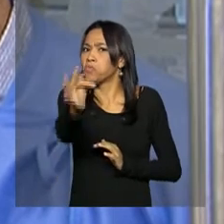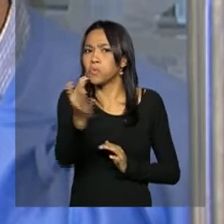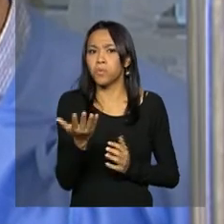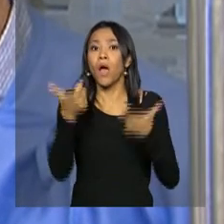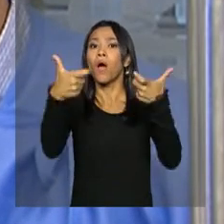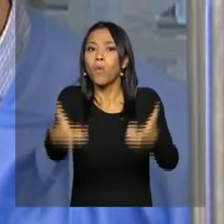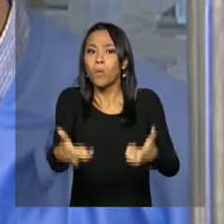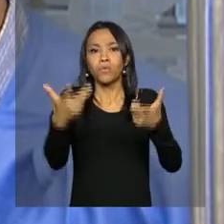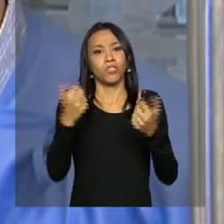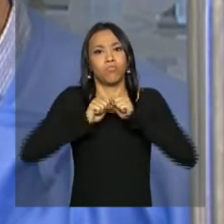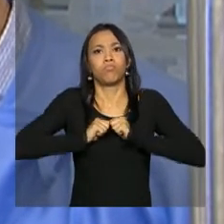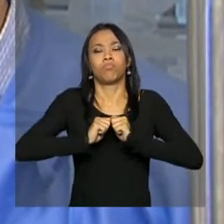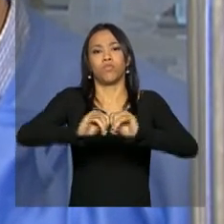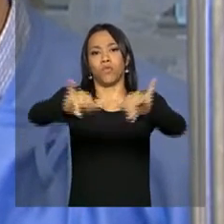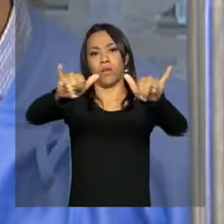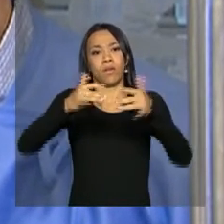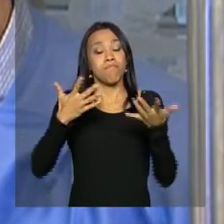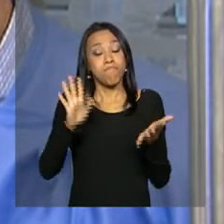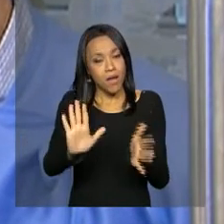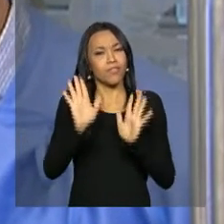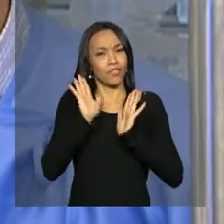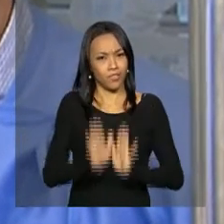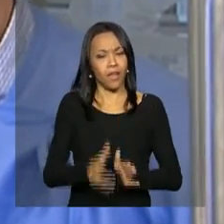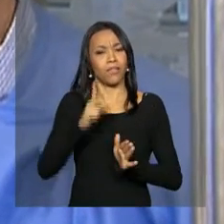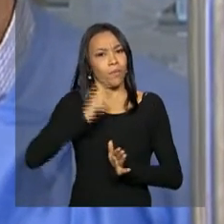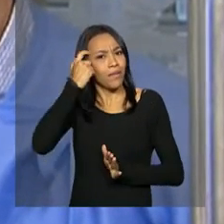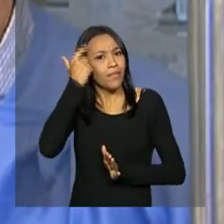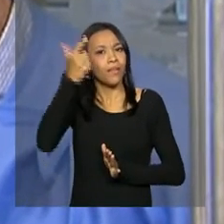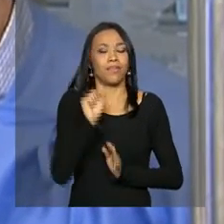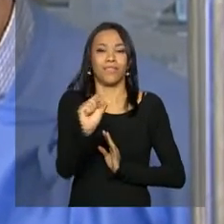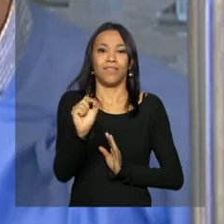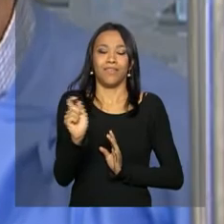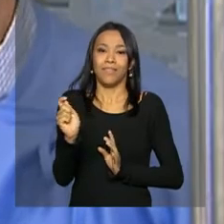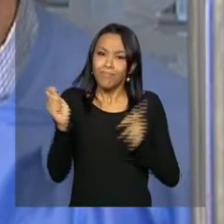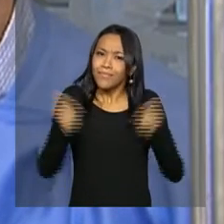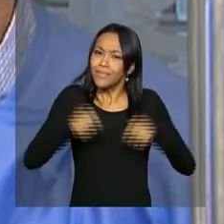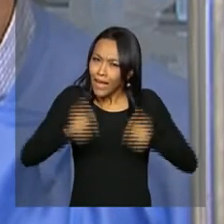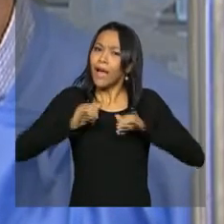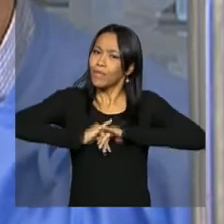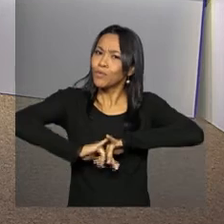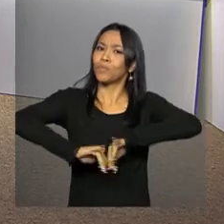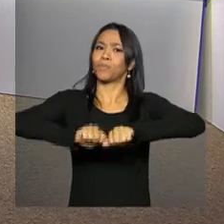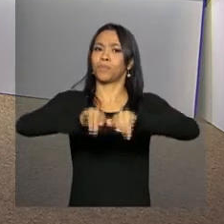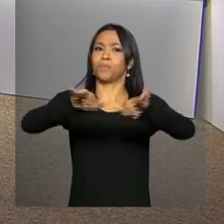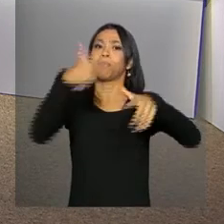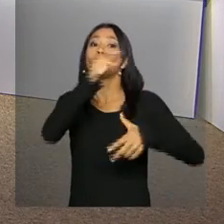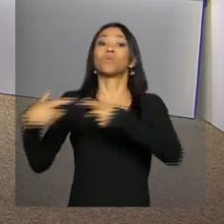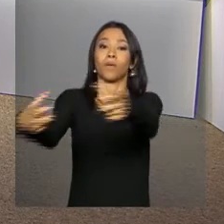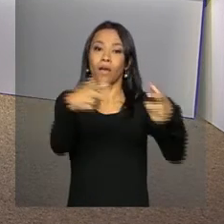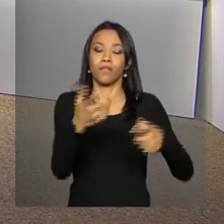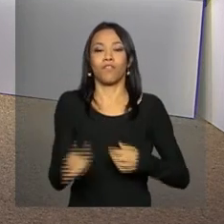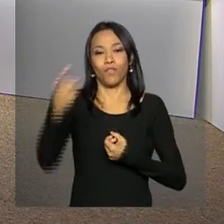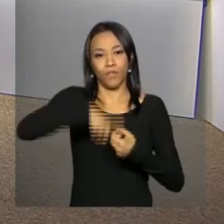seria realizada essa expansão mas já há uma ideia de poder expandir para outras áreas voltamos